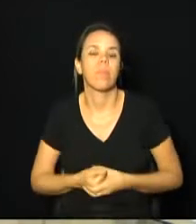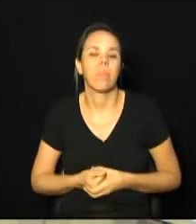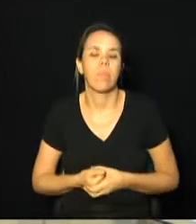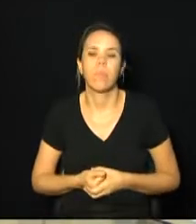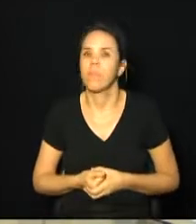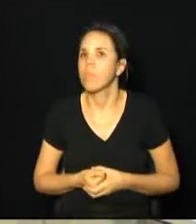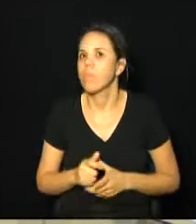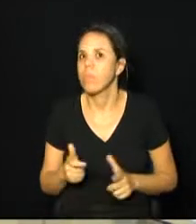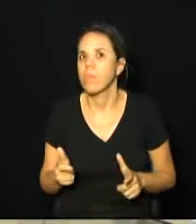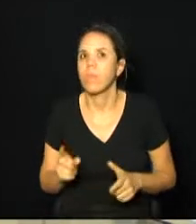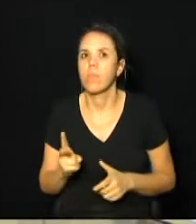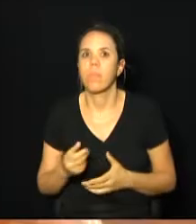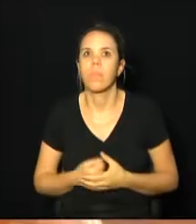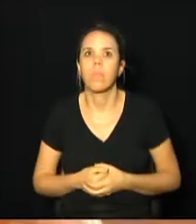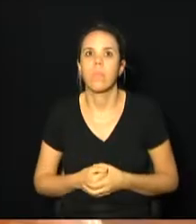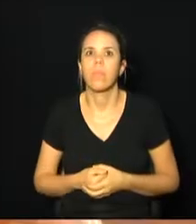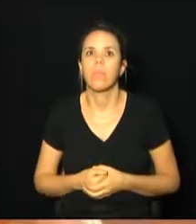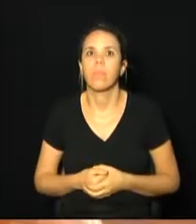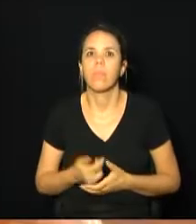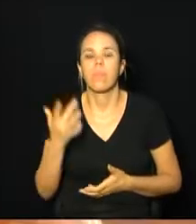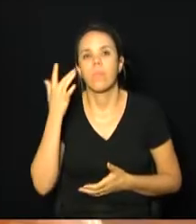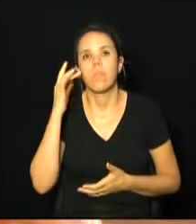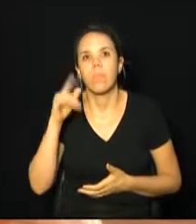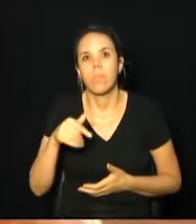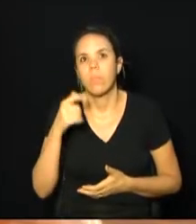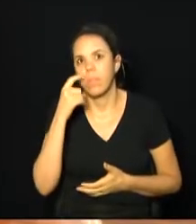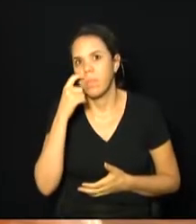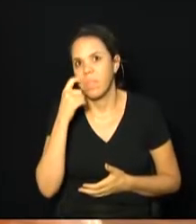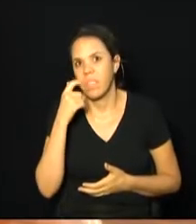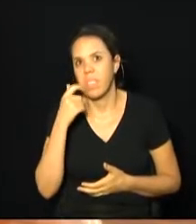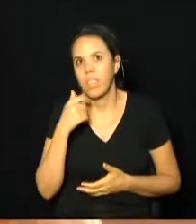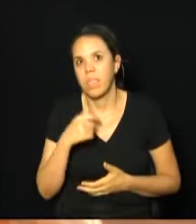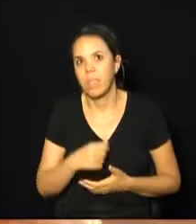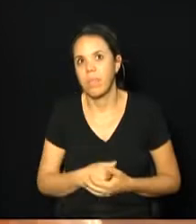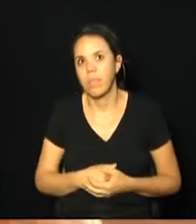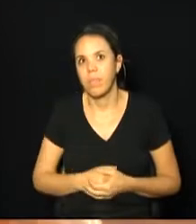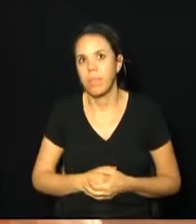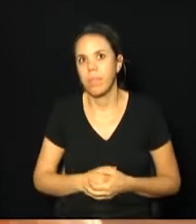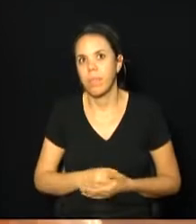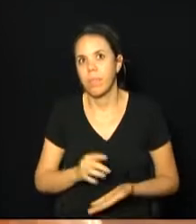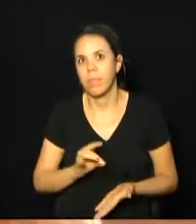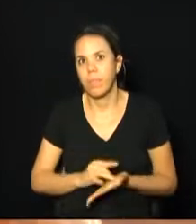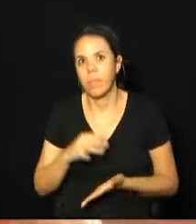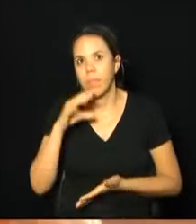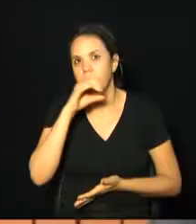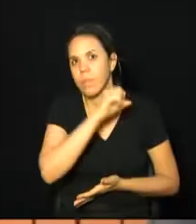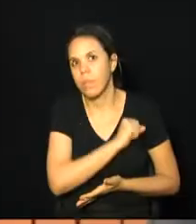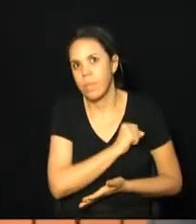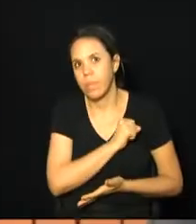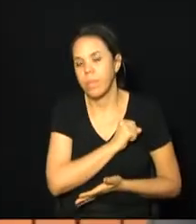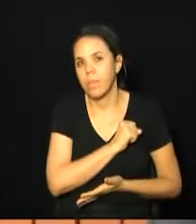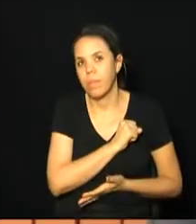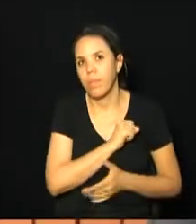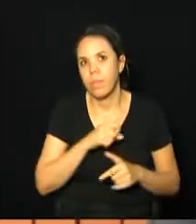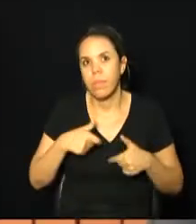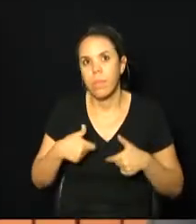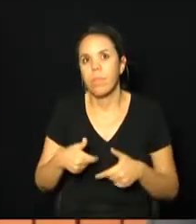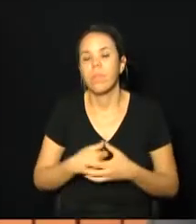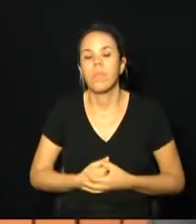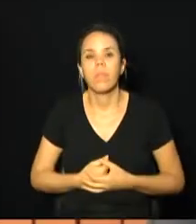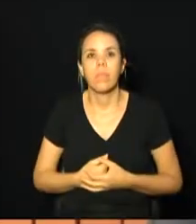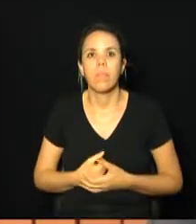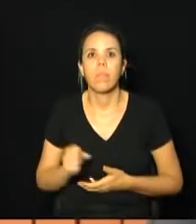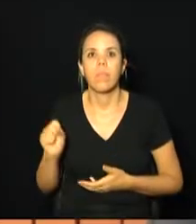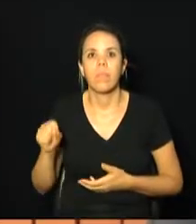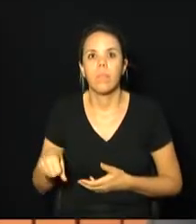todo vapor, entendeu? Eu acho que aí deveria ser um fato mais rápido na atuação.